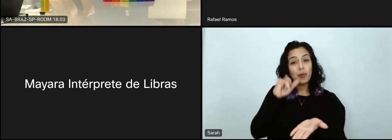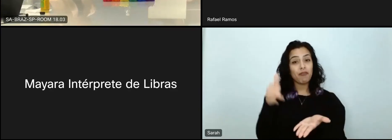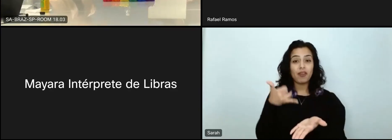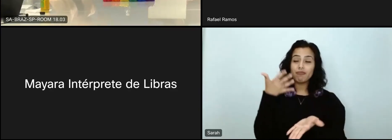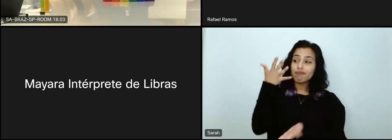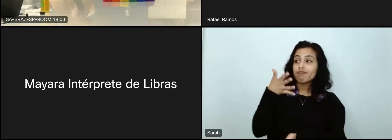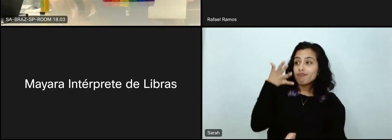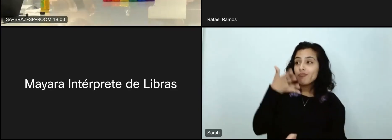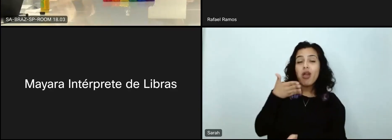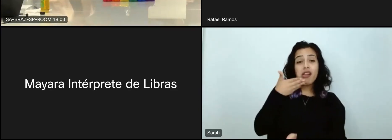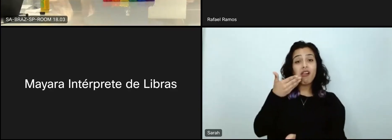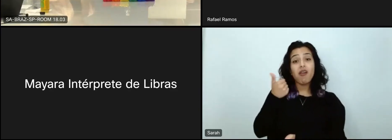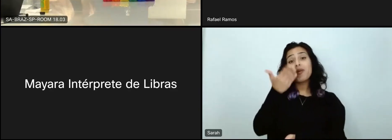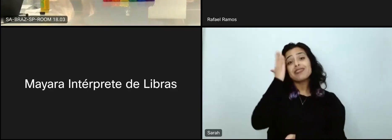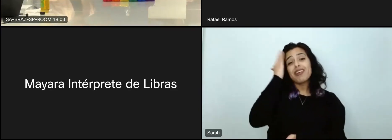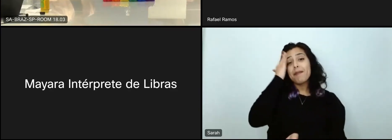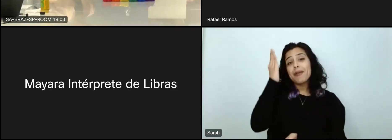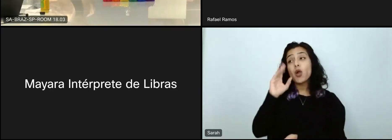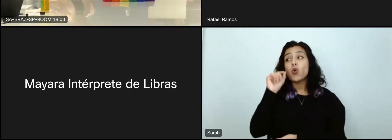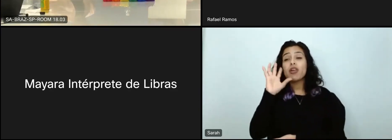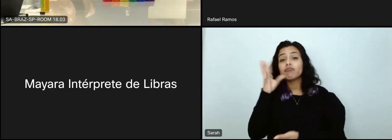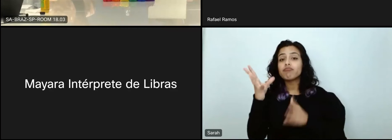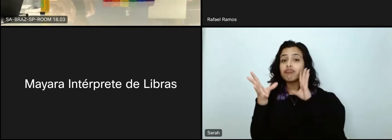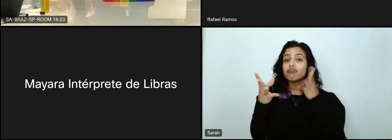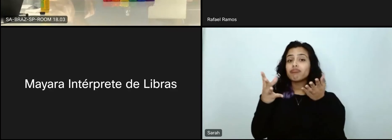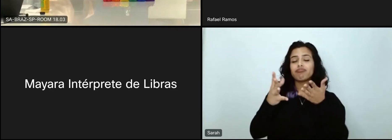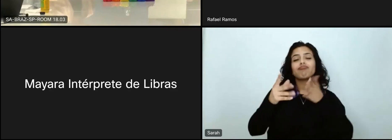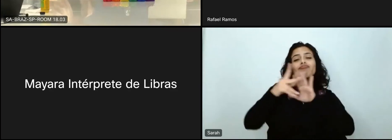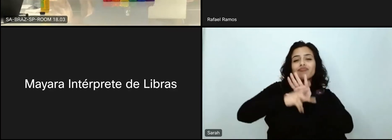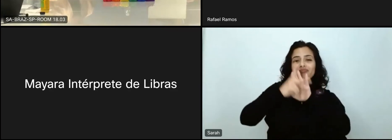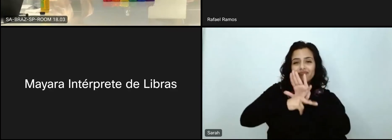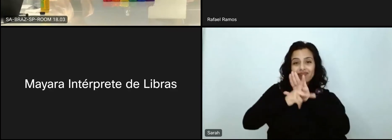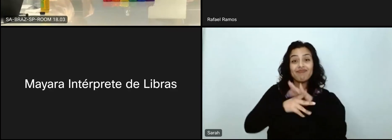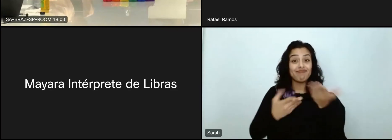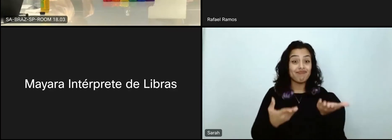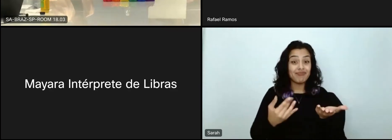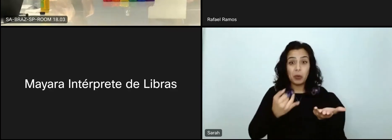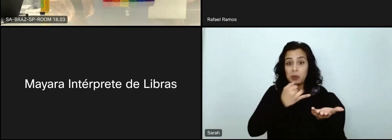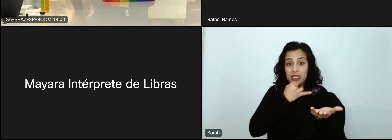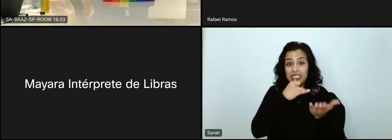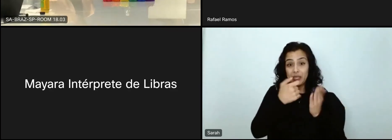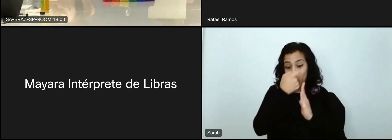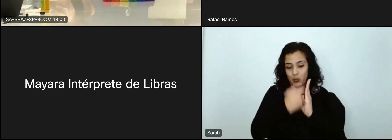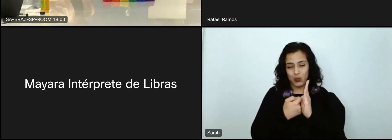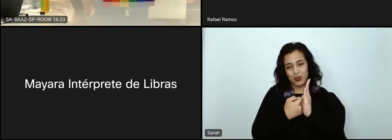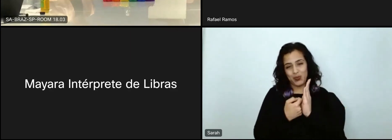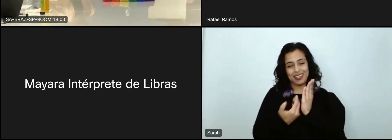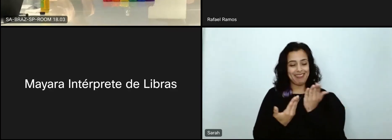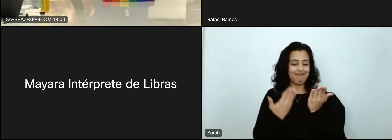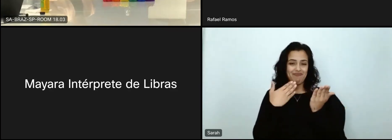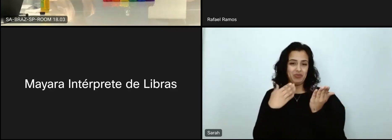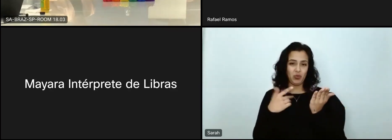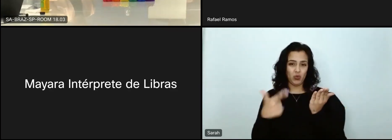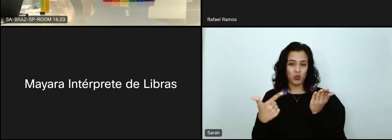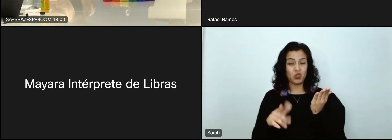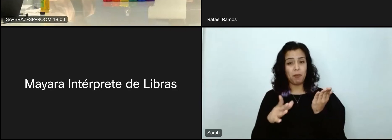ações que a gente vem construindo e Exatamente. fazendo aqui. E até acho, não estava nem no nosso roteiro aqui, mas acionem a gente nas redes